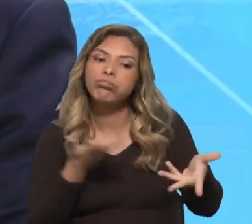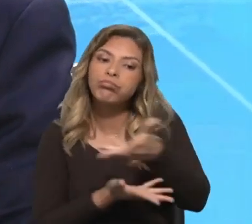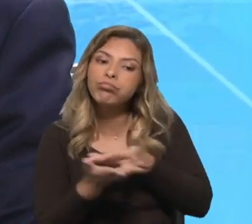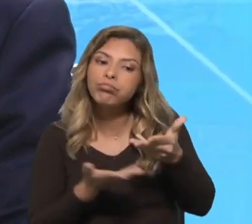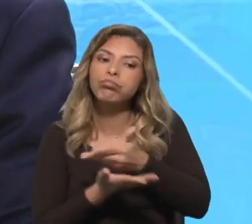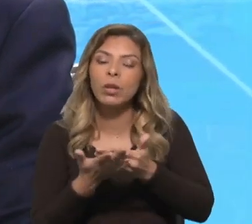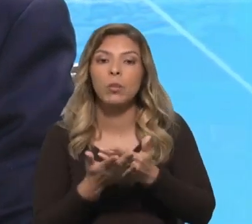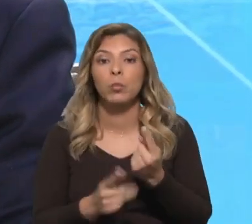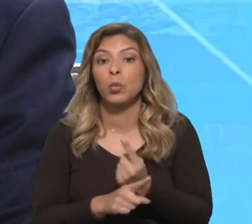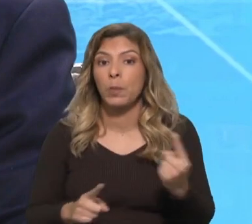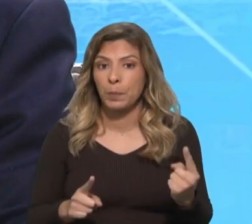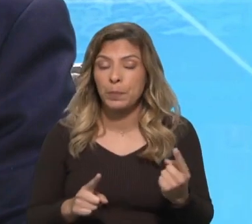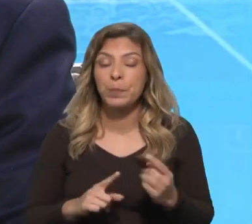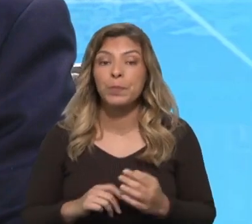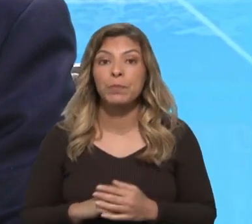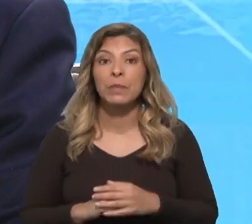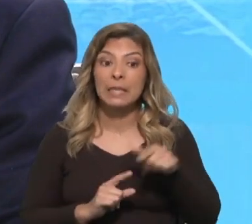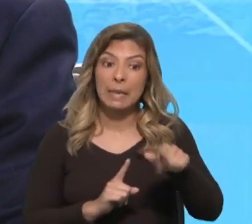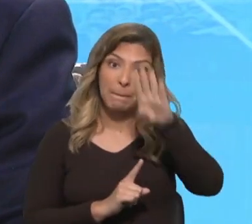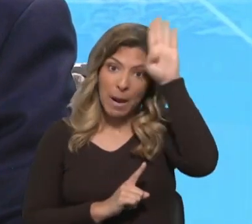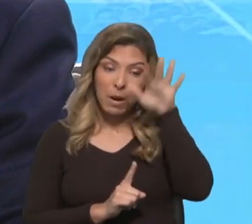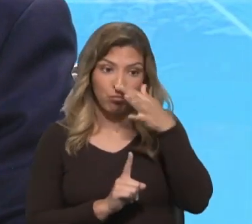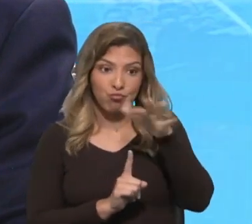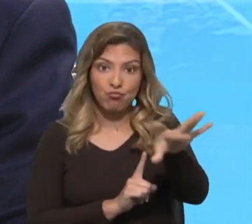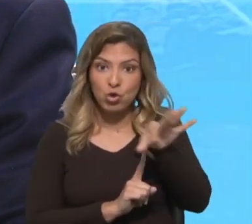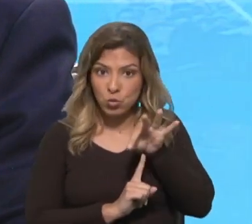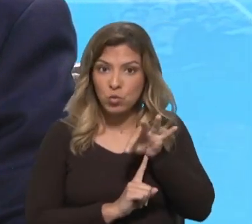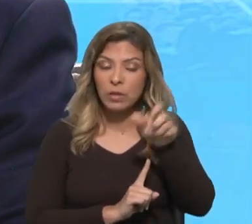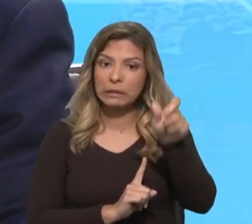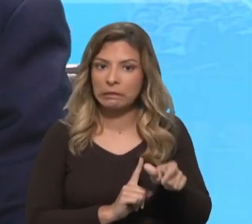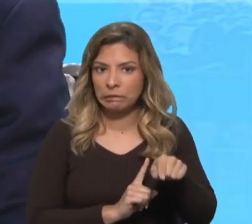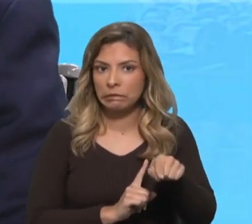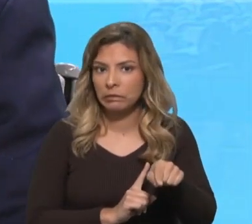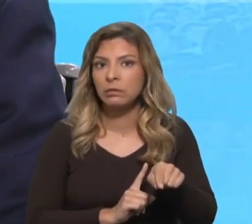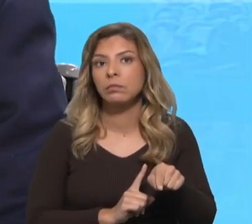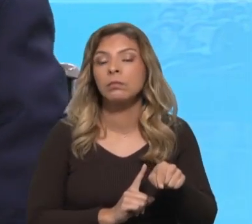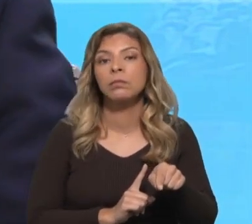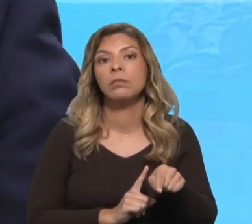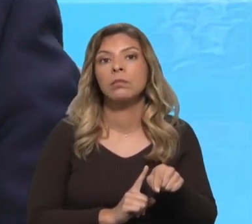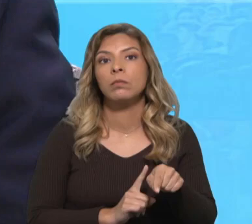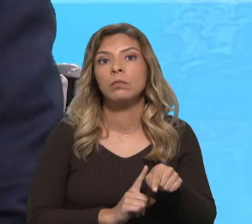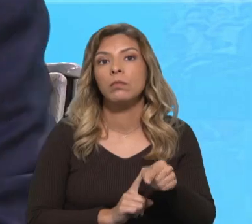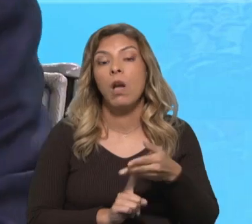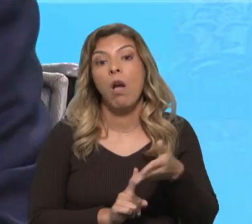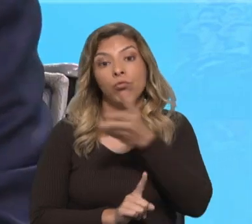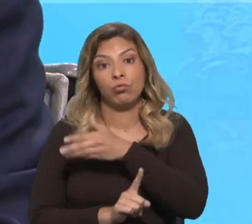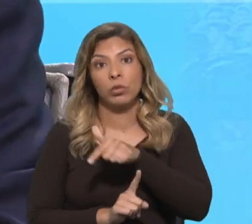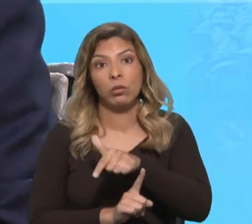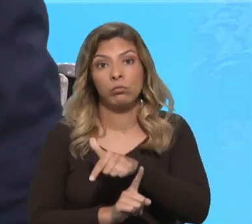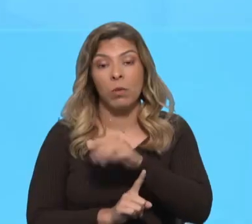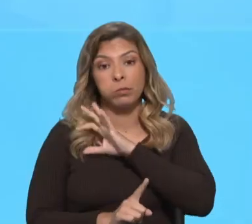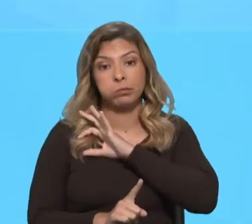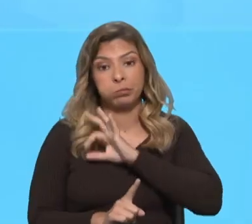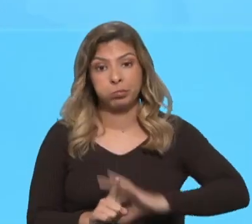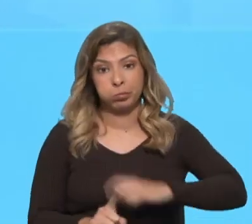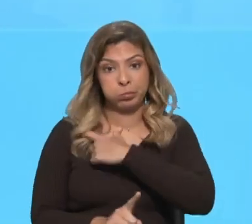porque este Papa, quando foi eleito, portanto, convém referir que ele não era cardeal, Sim.